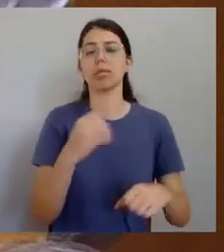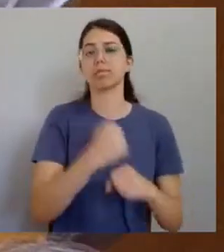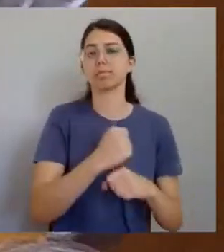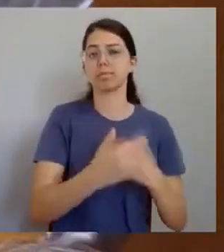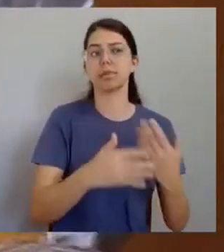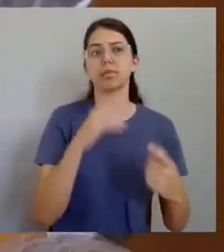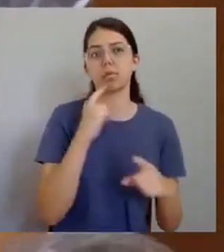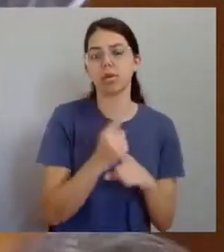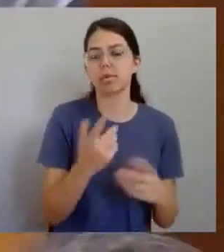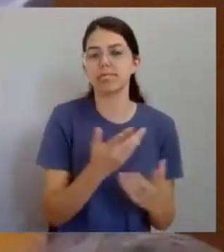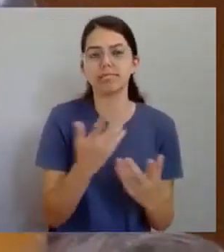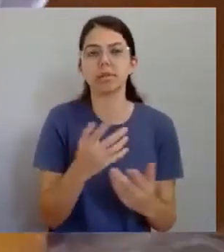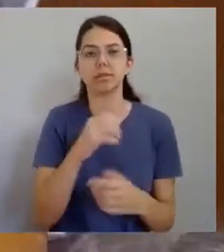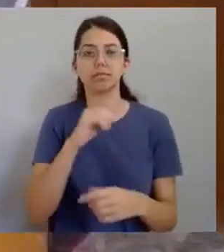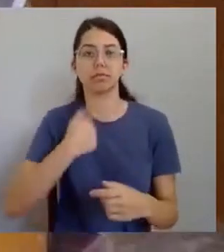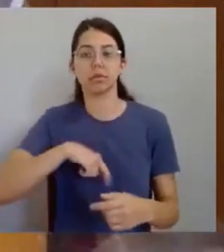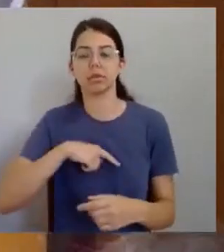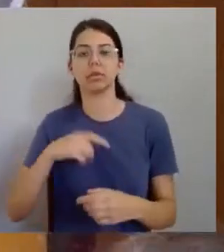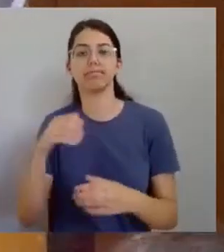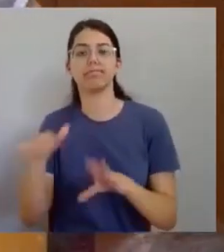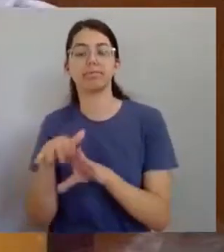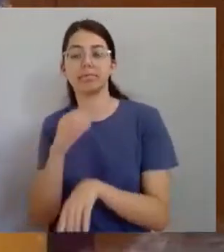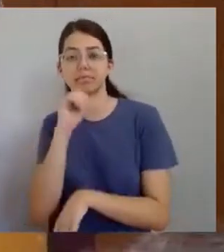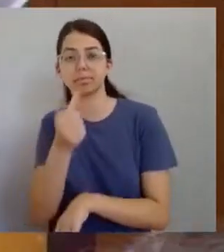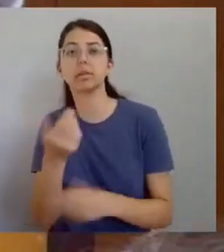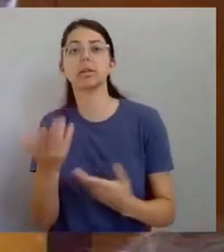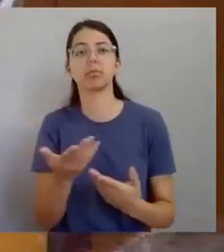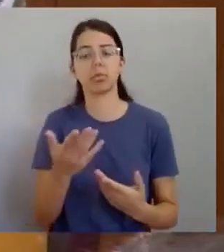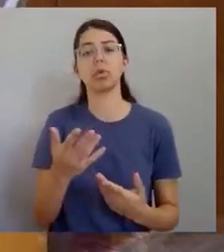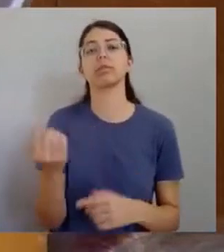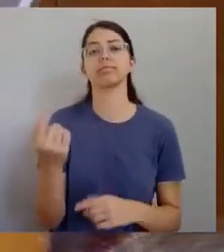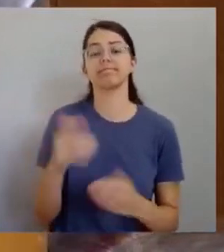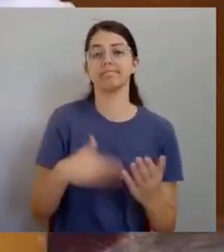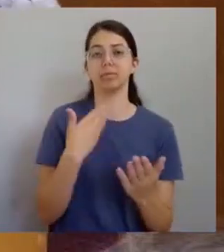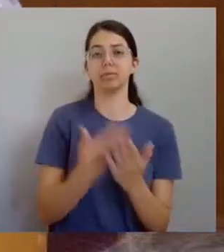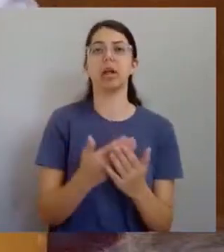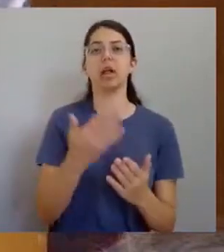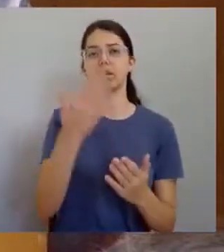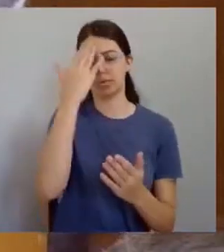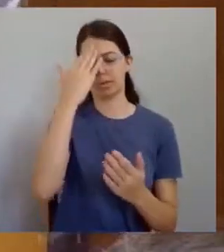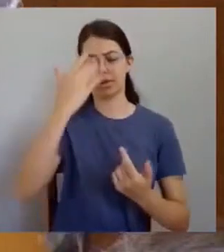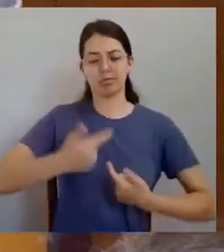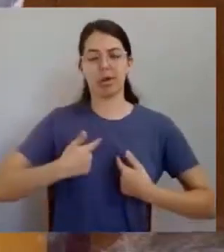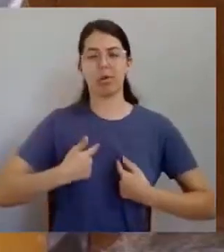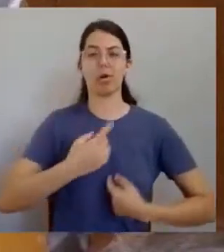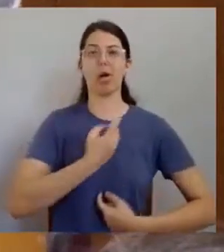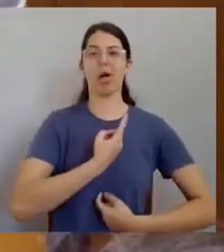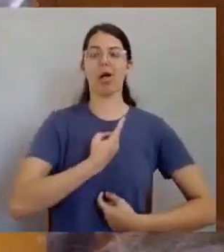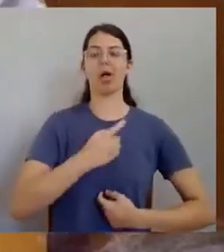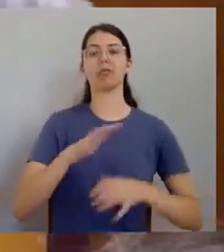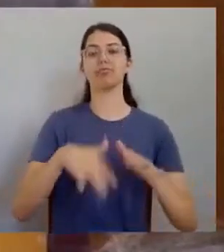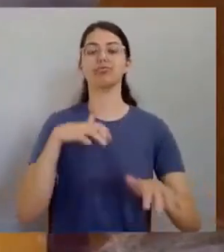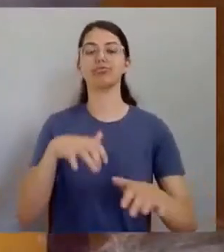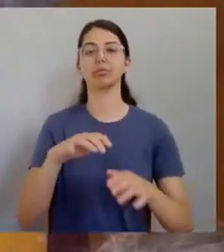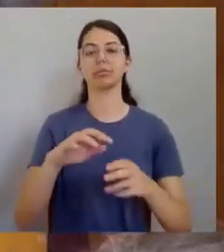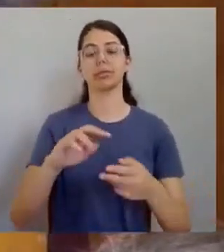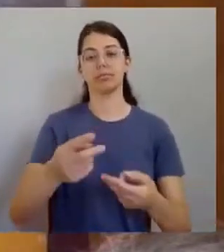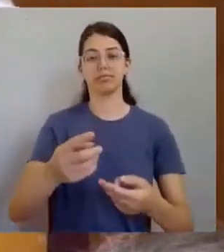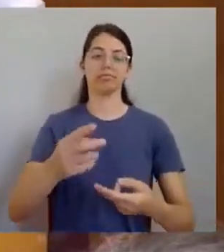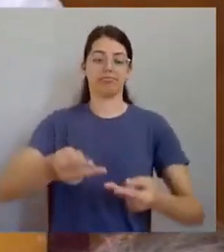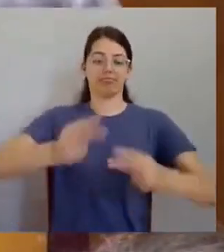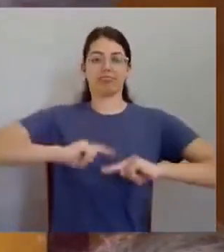Presidente apresenta uma proposta que vem a esta Assembleia Municipal, que concentra competências em si próprio e que retira competências à Assembleia Municipal e nem tem